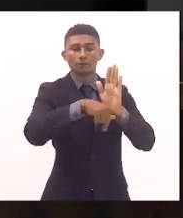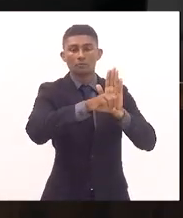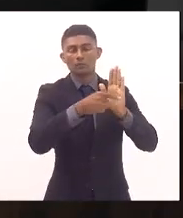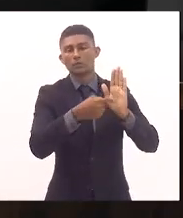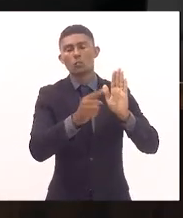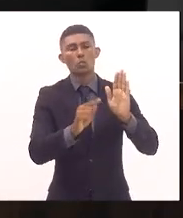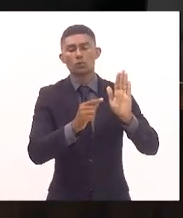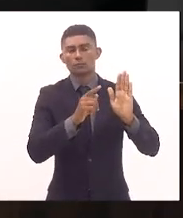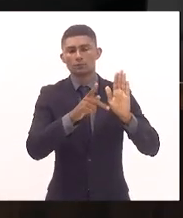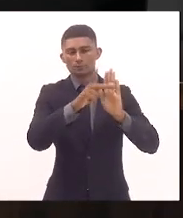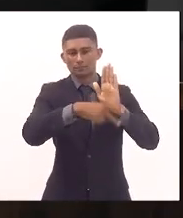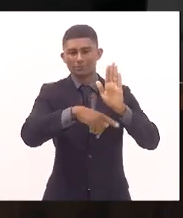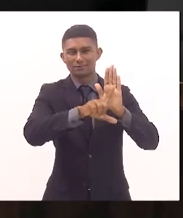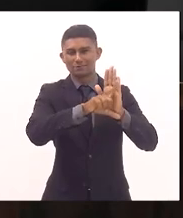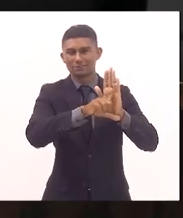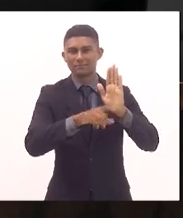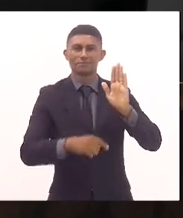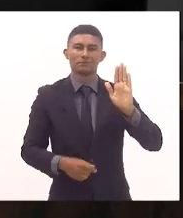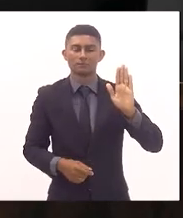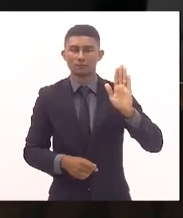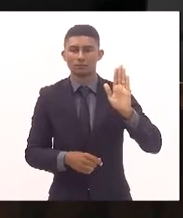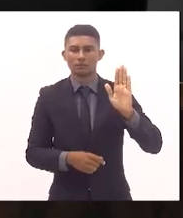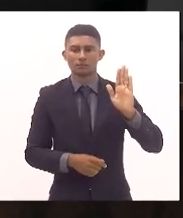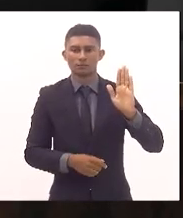ordem do dia do projeto de lei